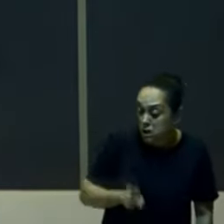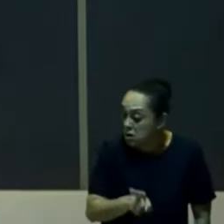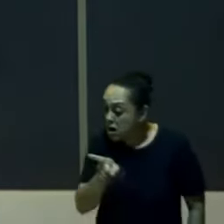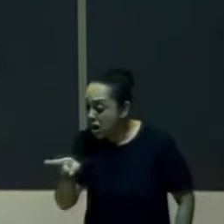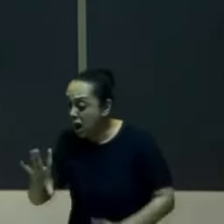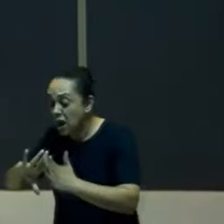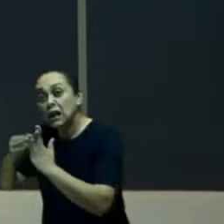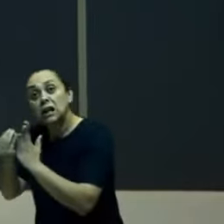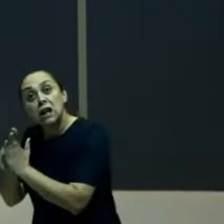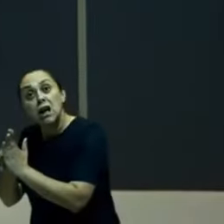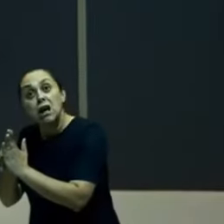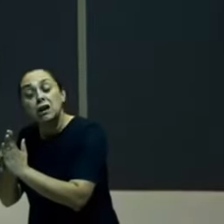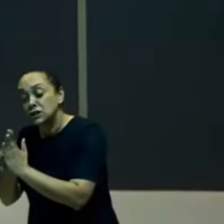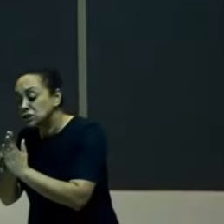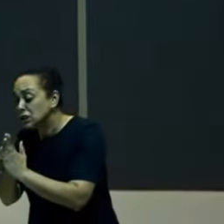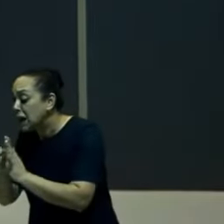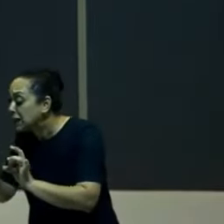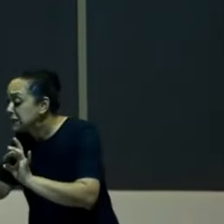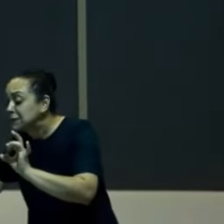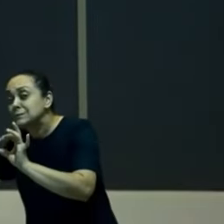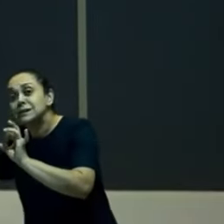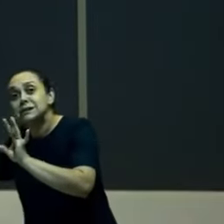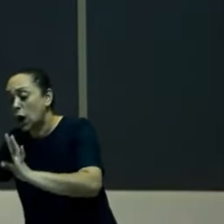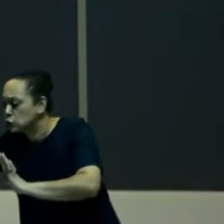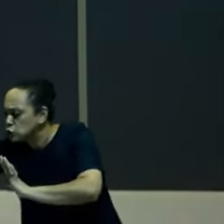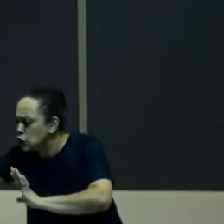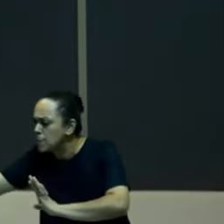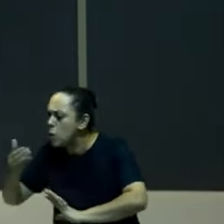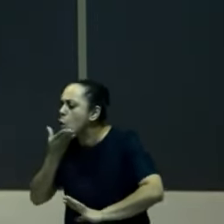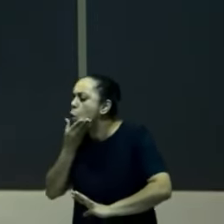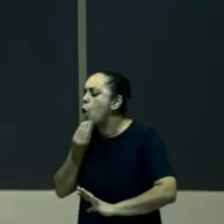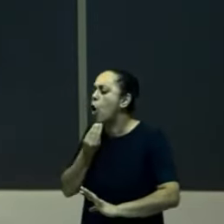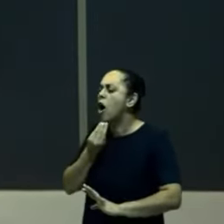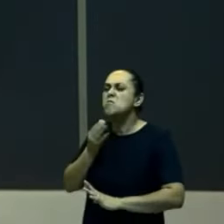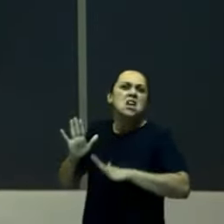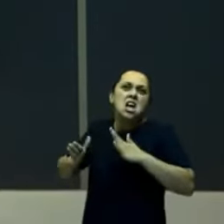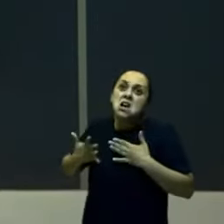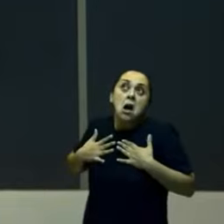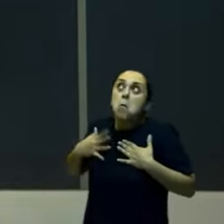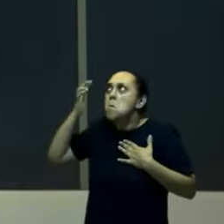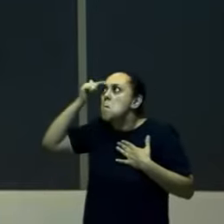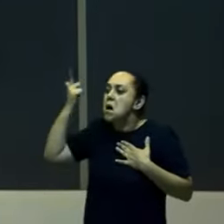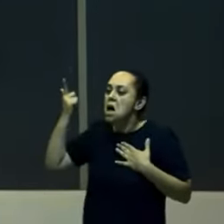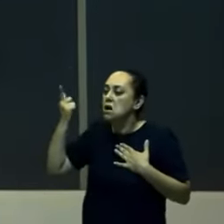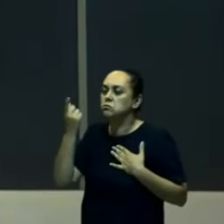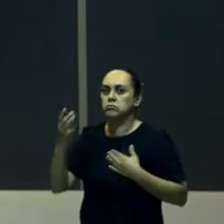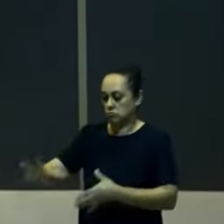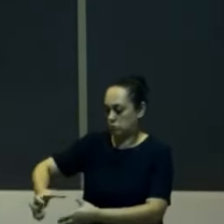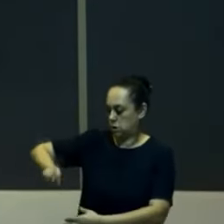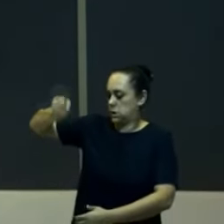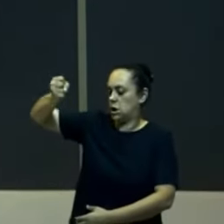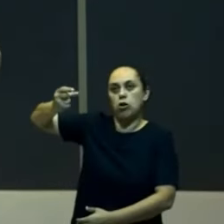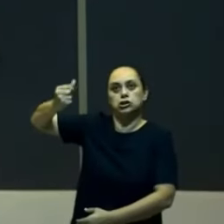riquezas, chamam esse homem, entregam talvez uma sacola de dinheiro, e diz o seguinte: faça